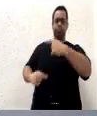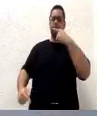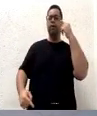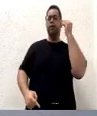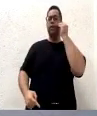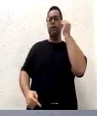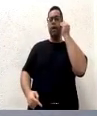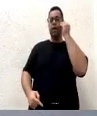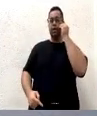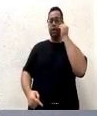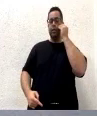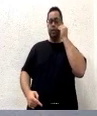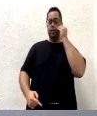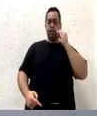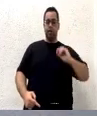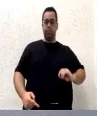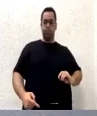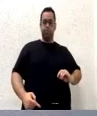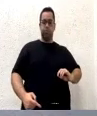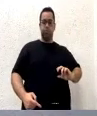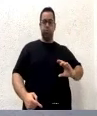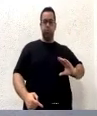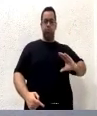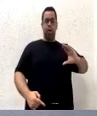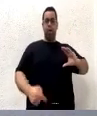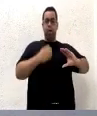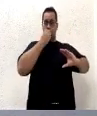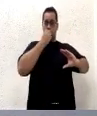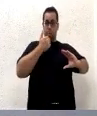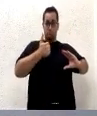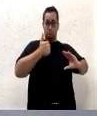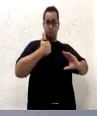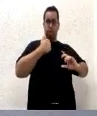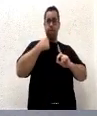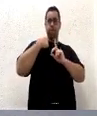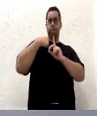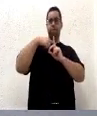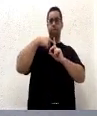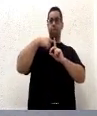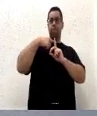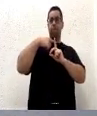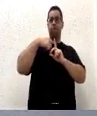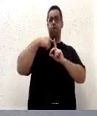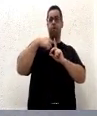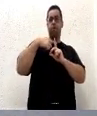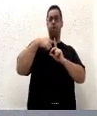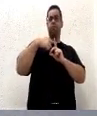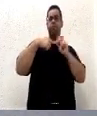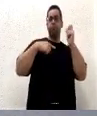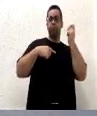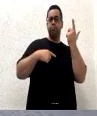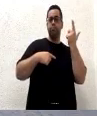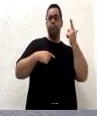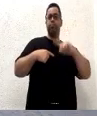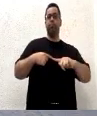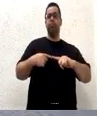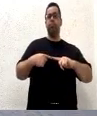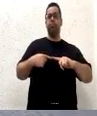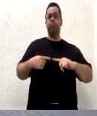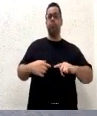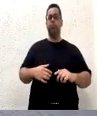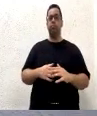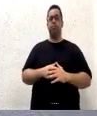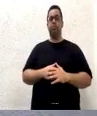subiu, o paciente pode ter alta ou vai ficar um pouquinho mais com a gente, então esse paciente, óbvio que vai ter que estar na UPA, não vai dar para fazer isso na unidade de saúde.